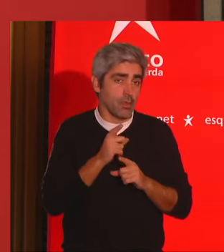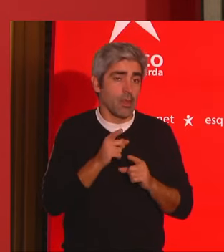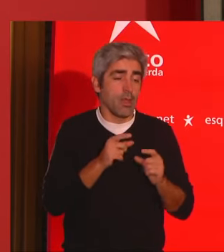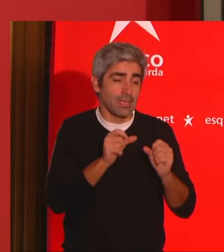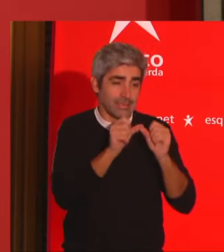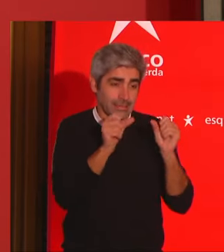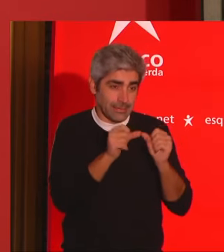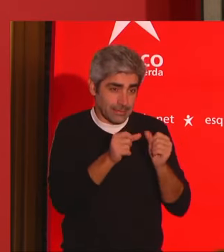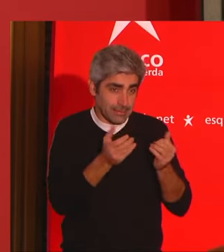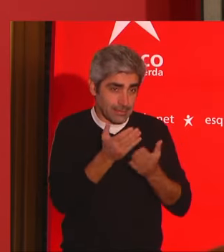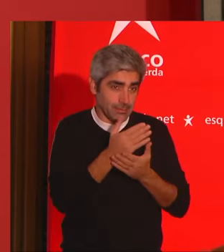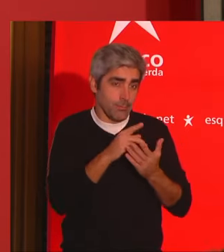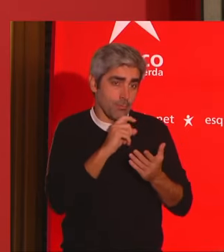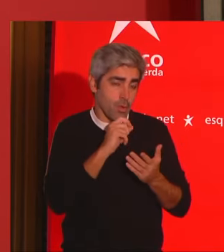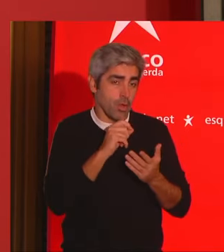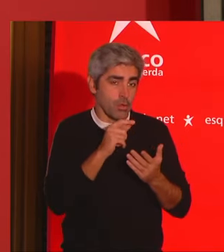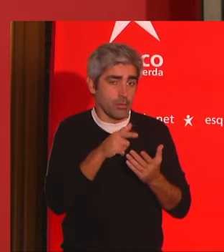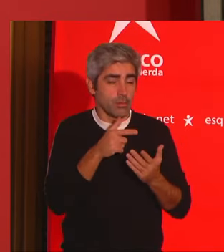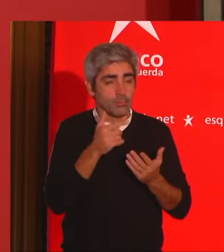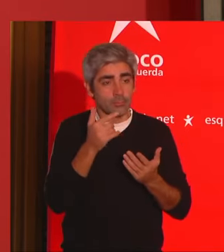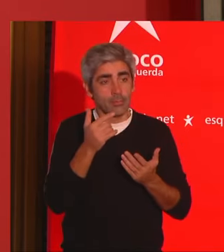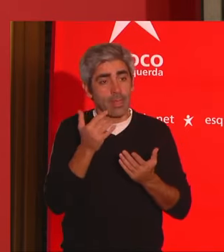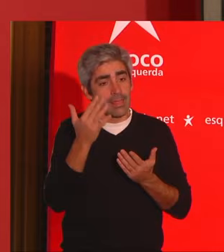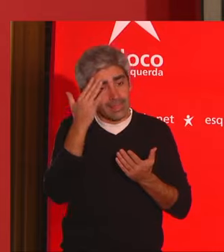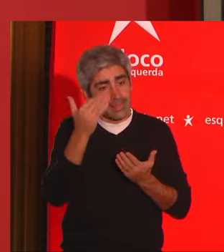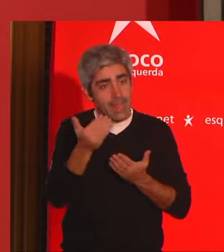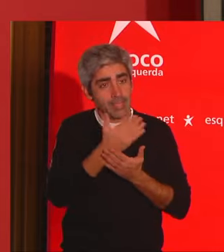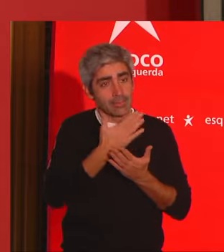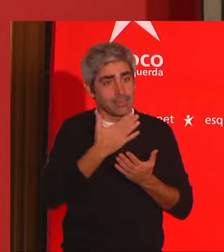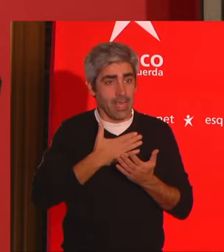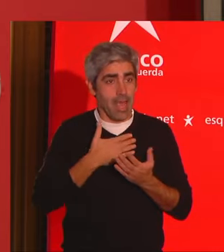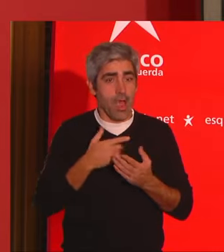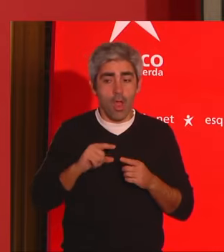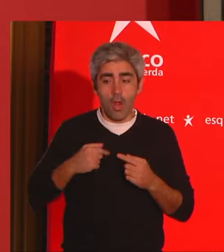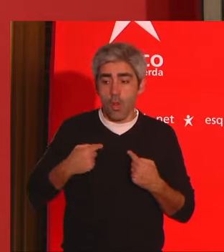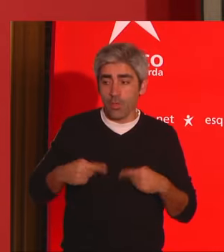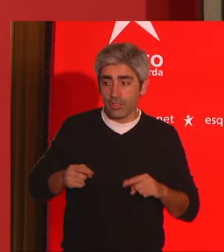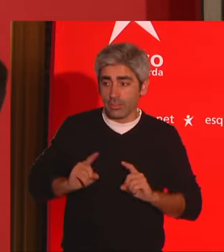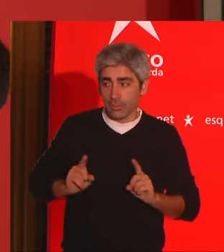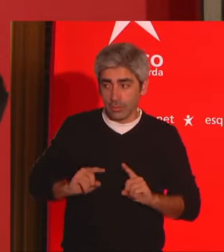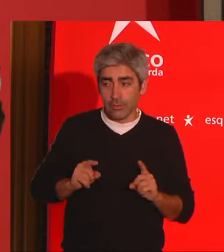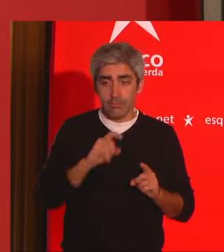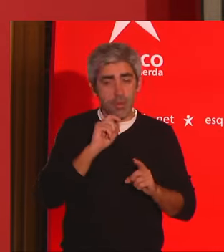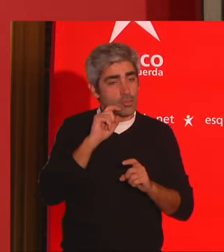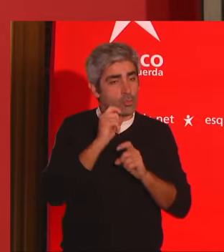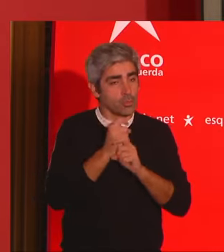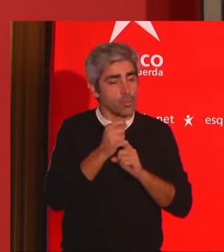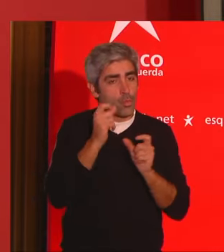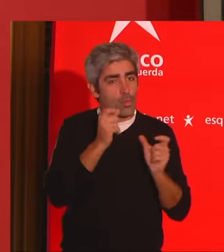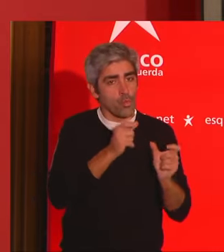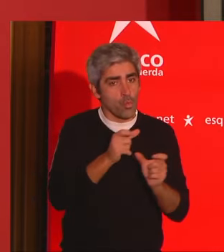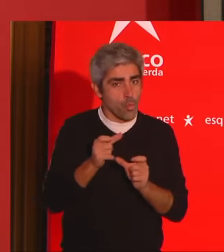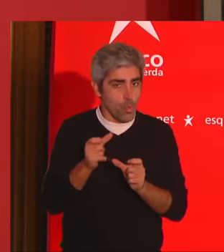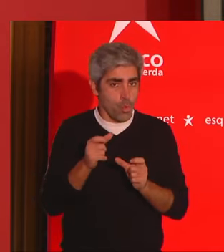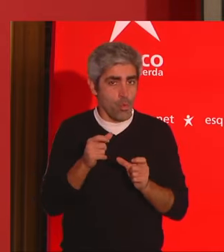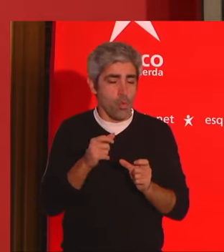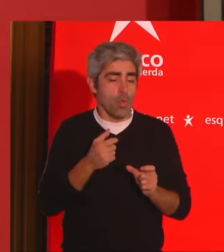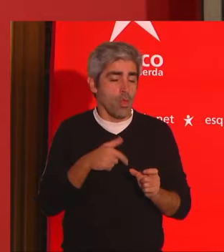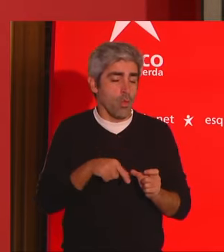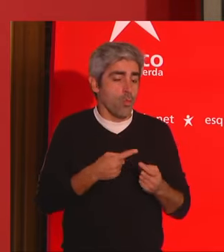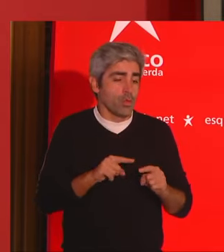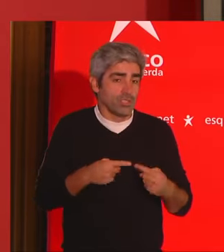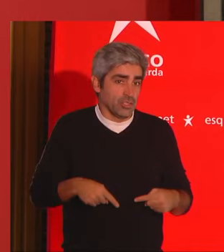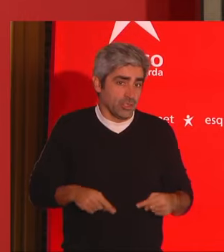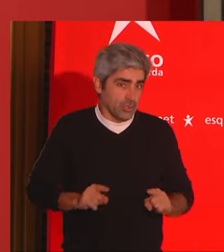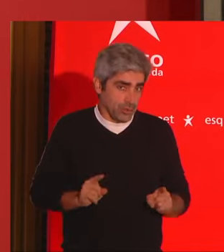poderá dar-nos dados que hoje não temos e poderá exigir uns controlos que hoje não existem. Não é